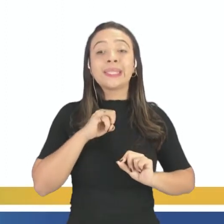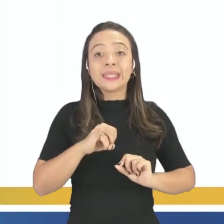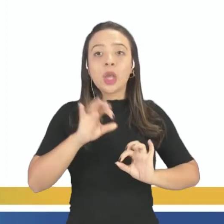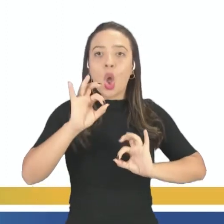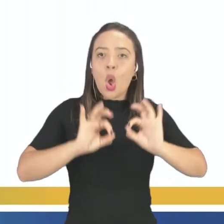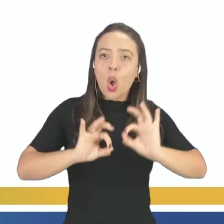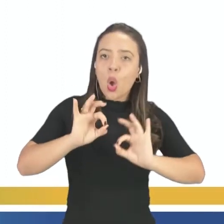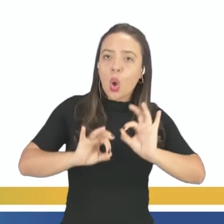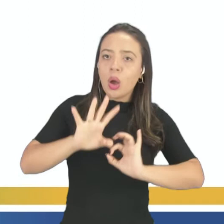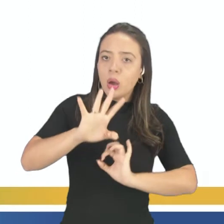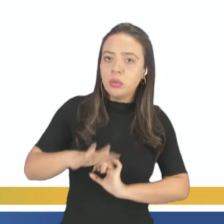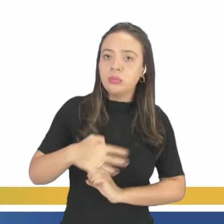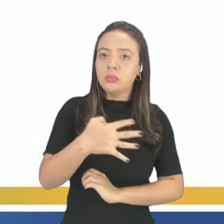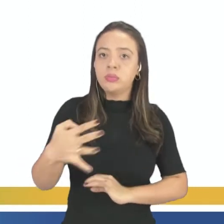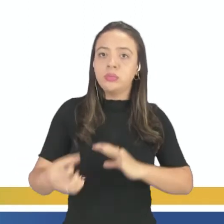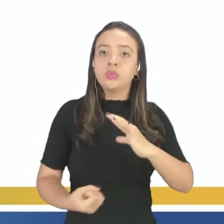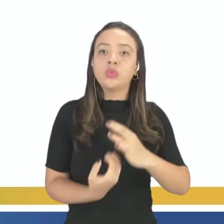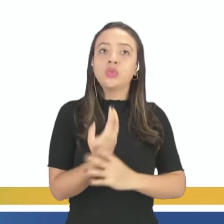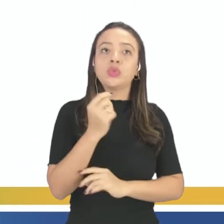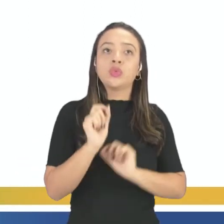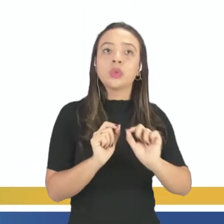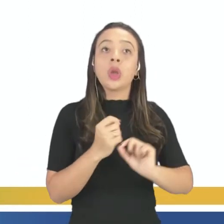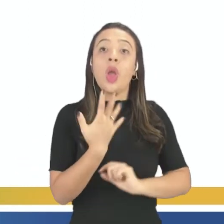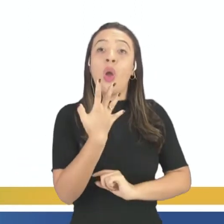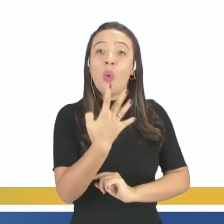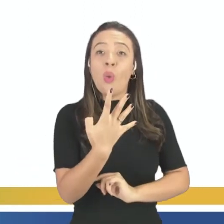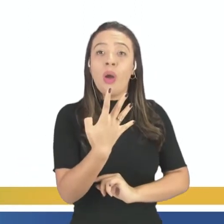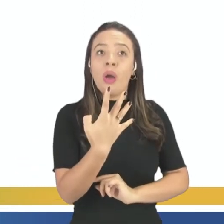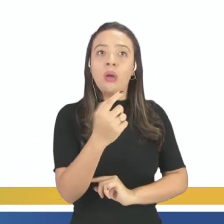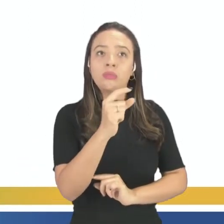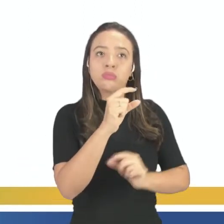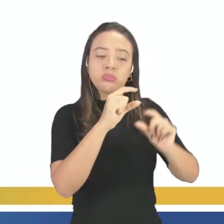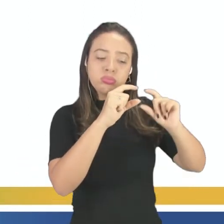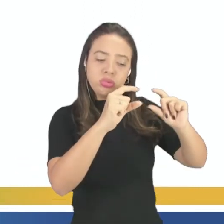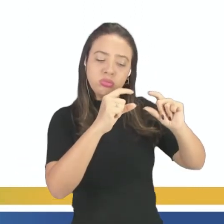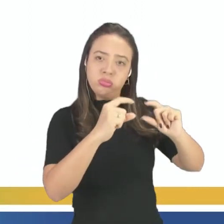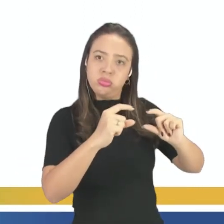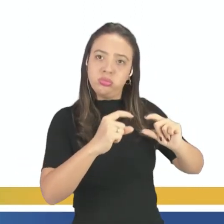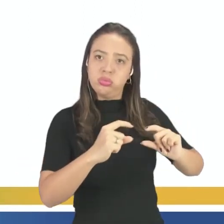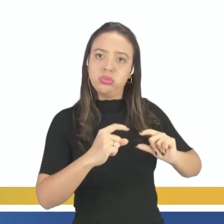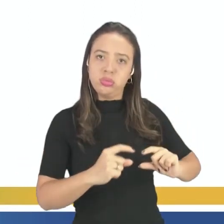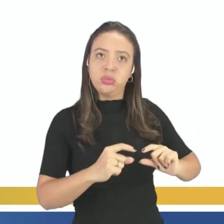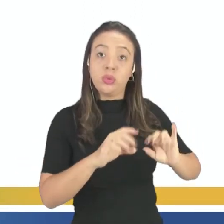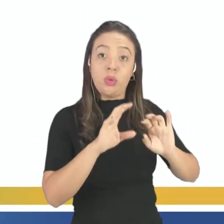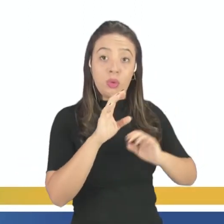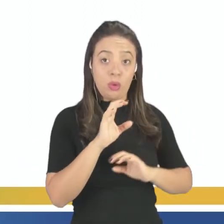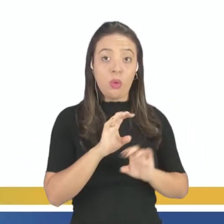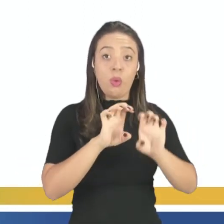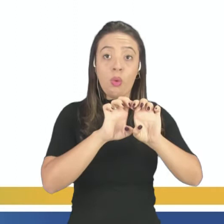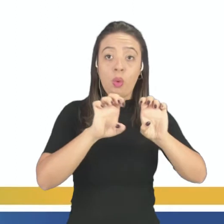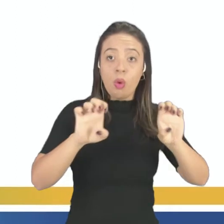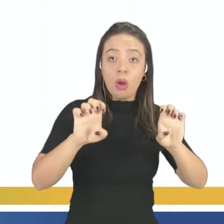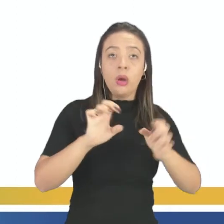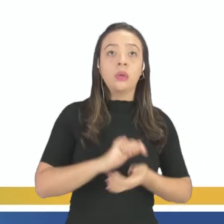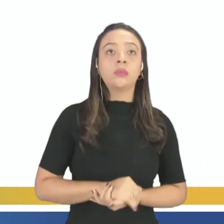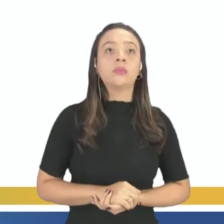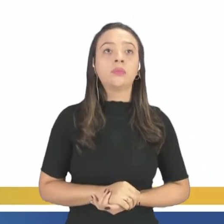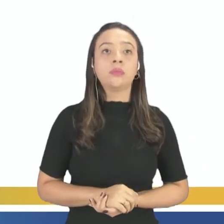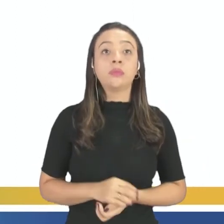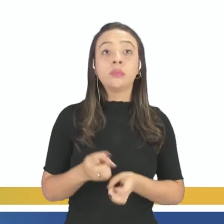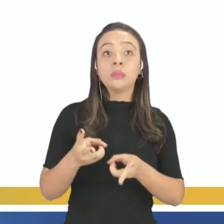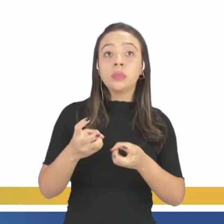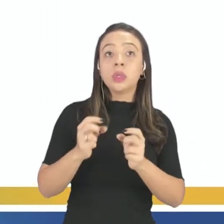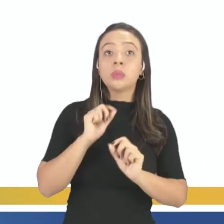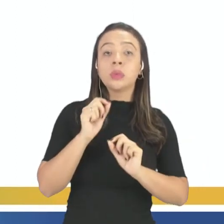essa matriz, nós teremos 4 expressões matemáticas. Então, observe que